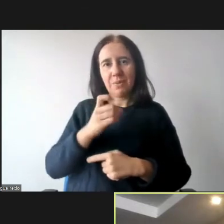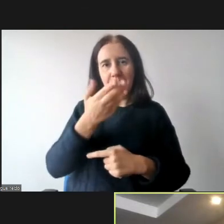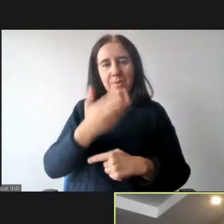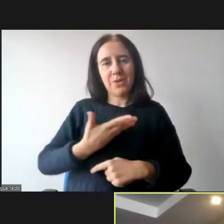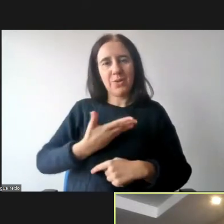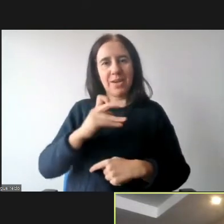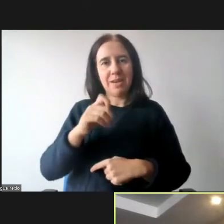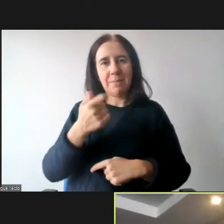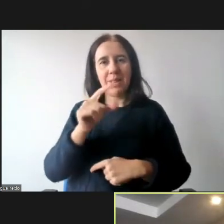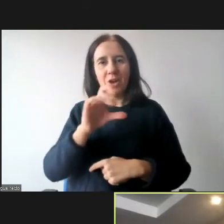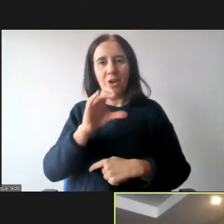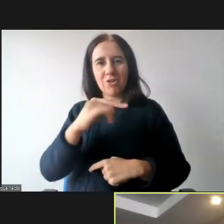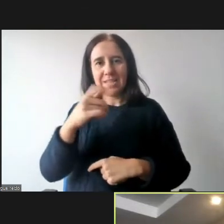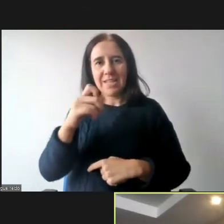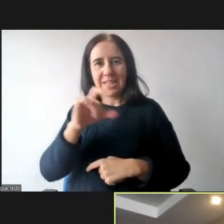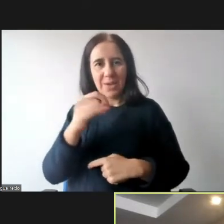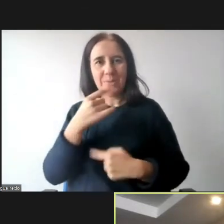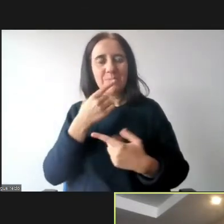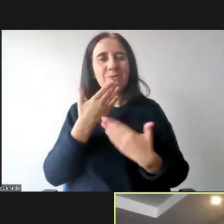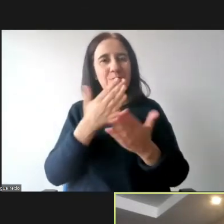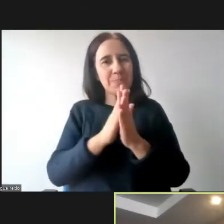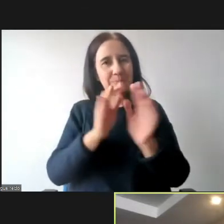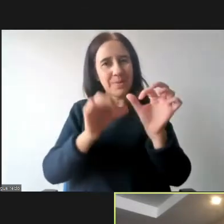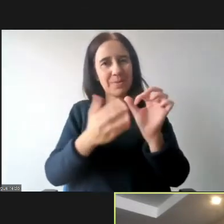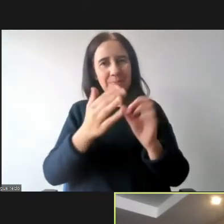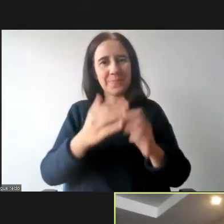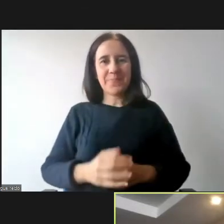Anabela Costa Leão. Por favor, tenha a palavra.